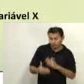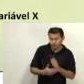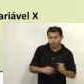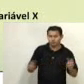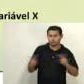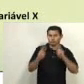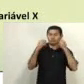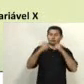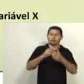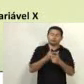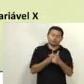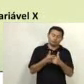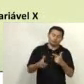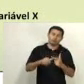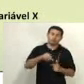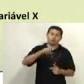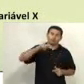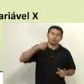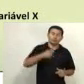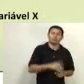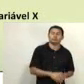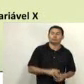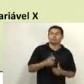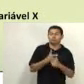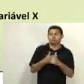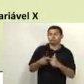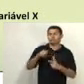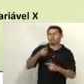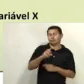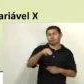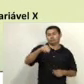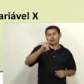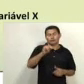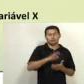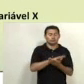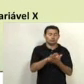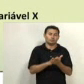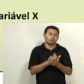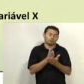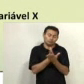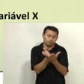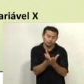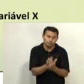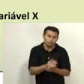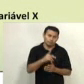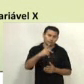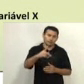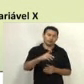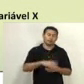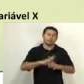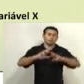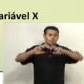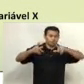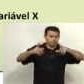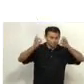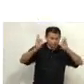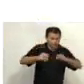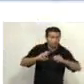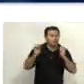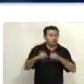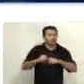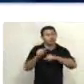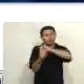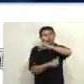valores precisam ser divididos por 1.000. Se eu pegar só dividir o valor da média e não dividir o valor do desvio padrão, com certeza vai dar uma diferença, tá? Eu